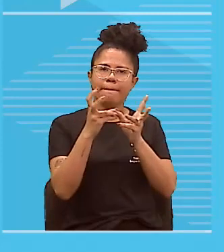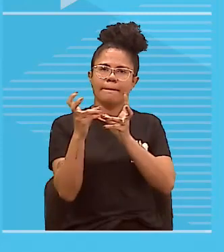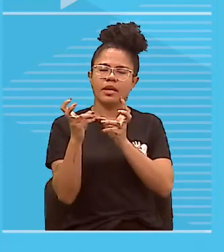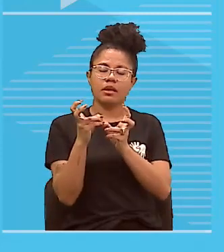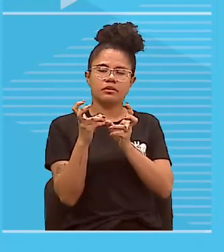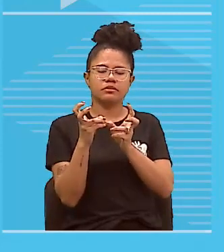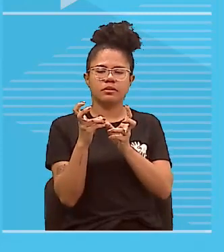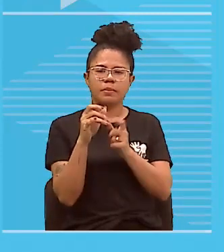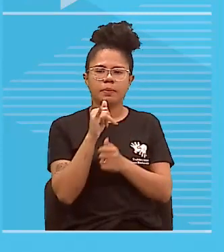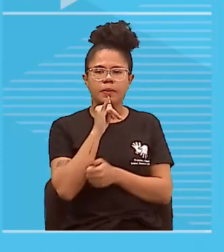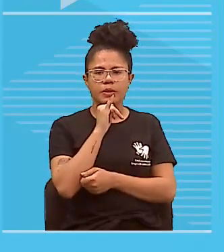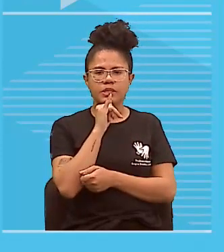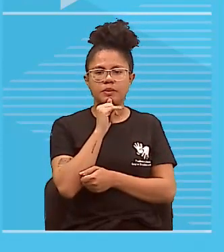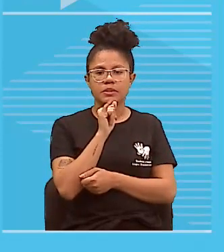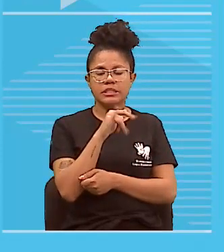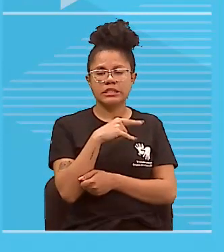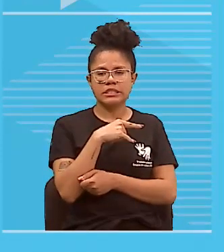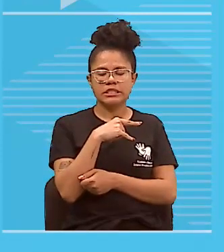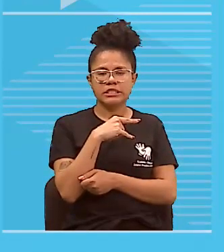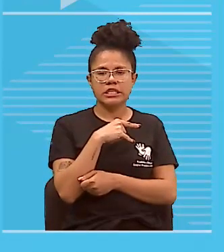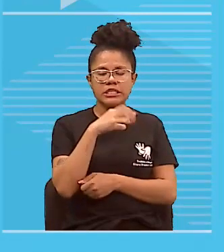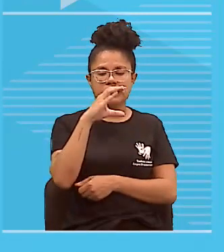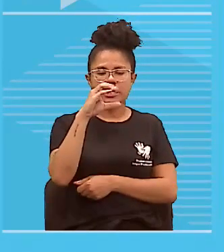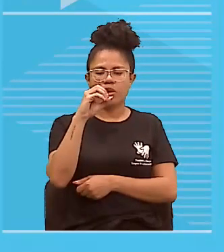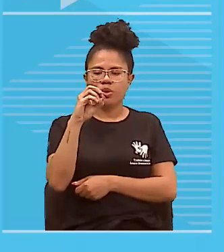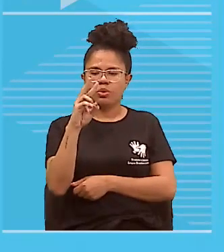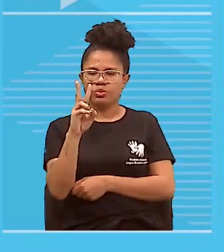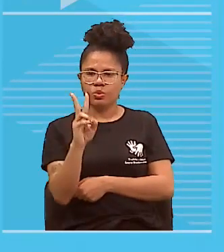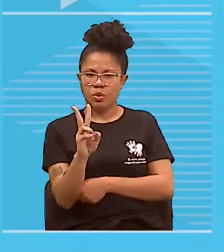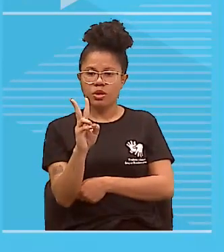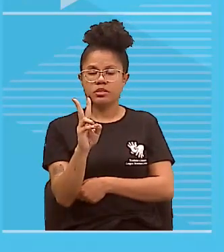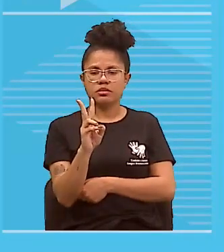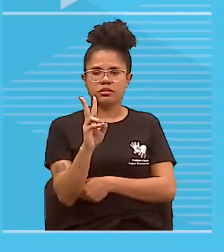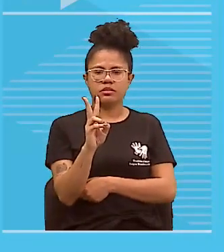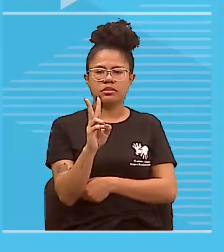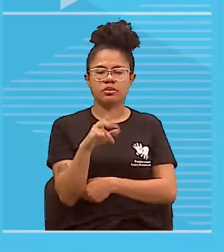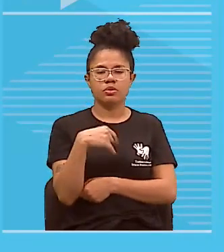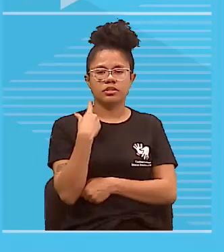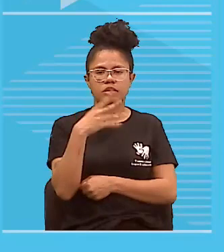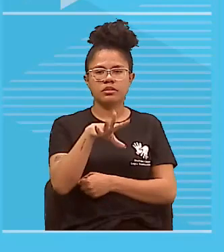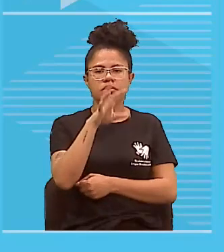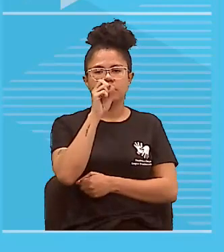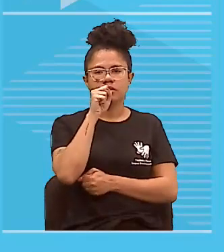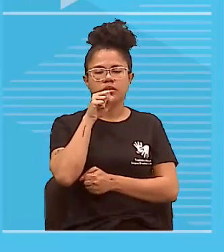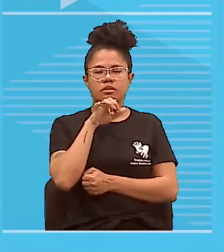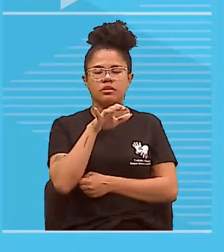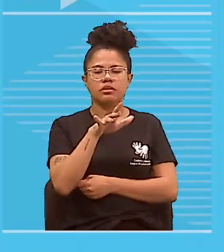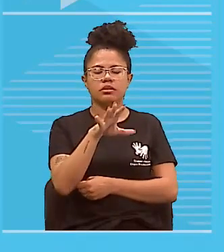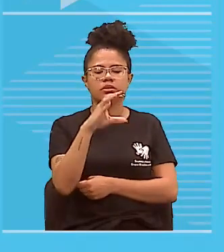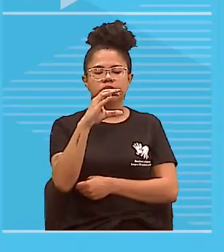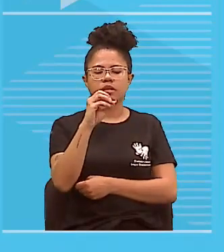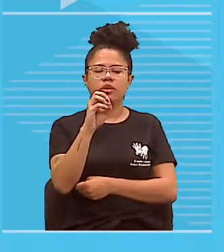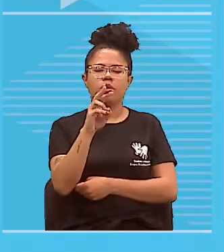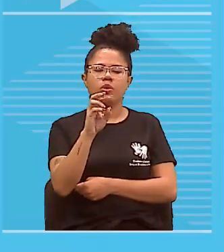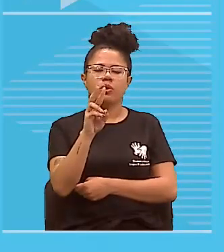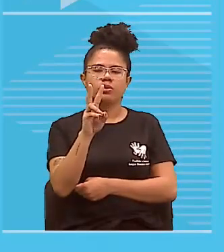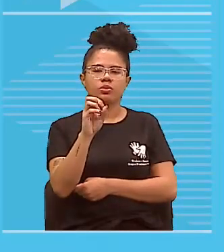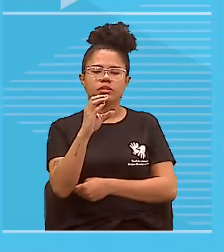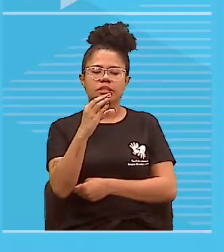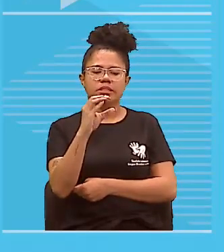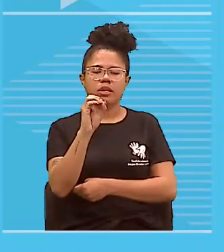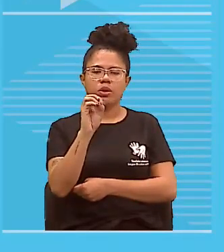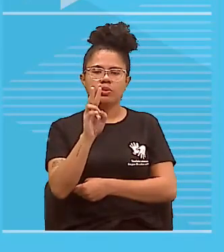ao lançamento de monóxido de dióxido de carbono, até pela nossa respiração, a gente joga fora, né? A respiração dos